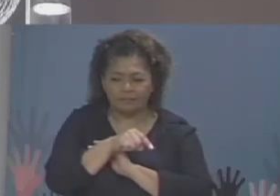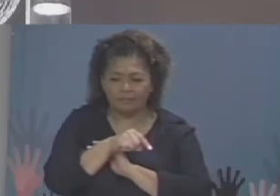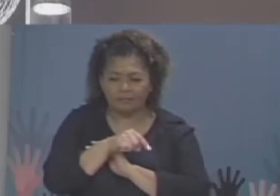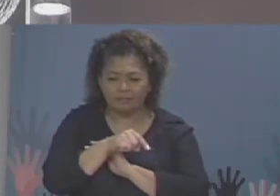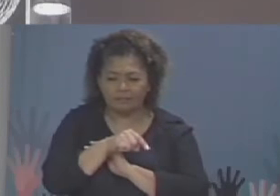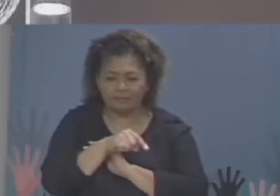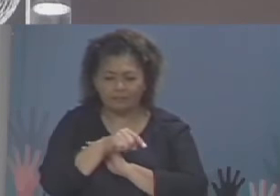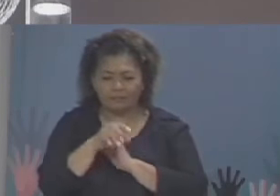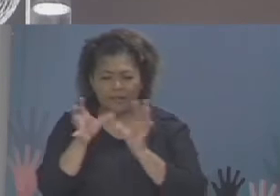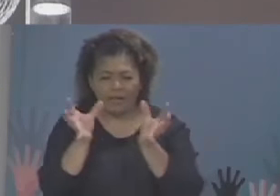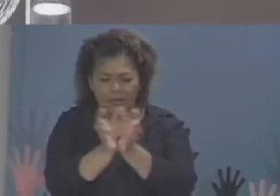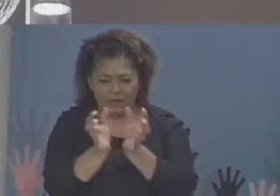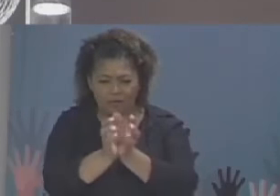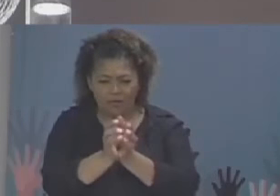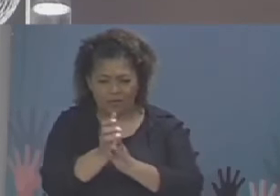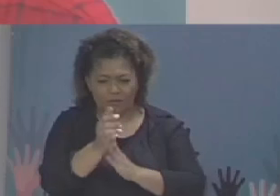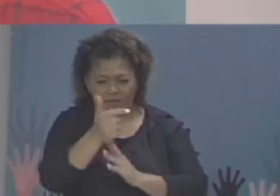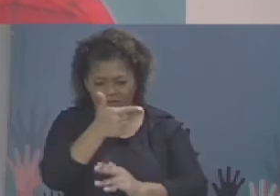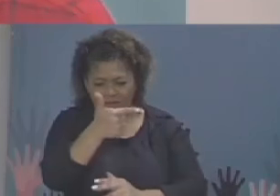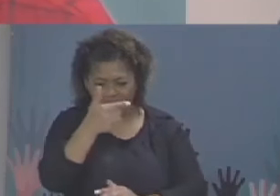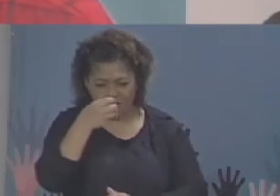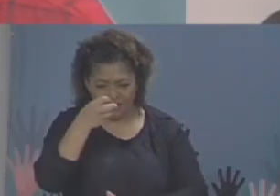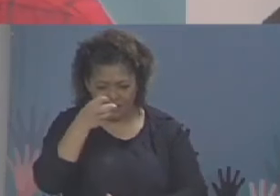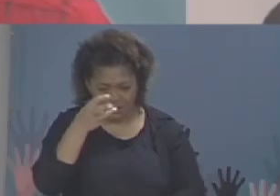A chapa 23.